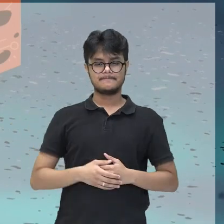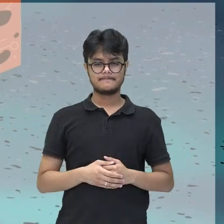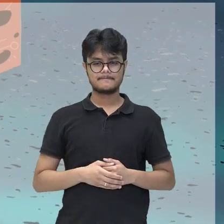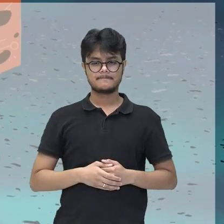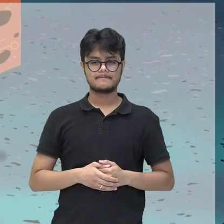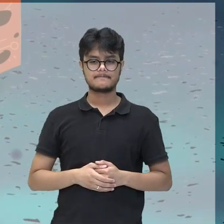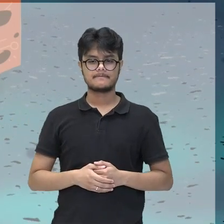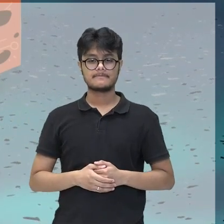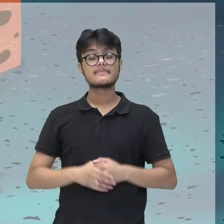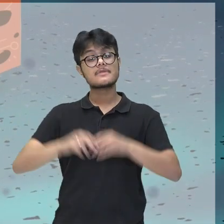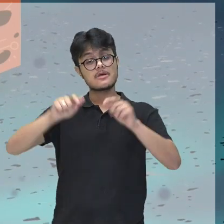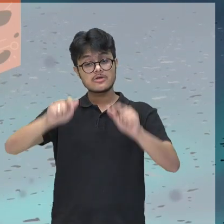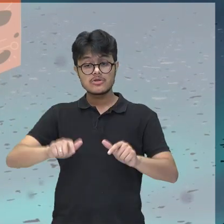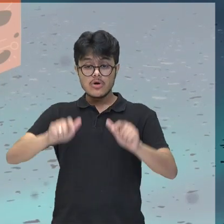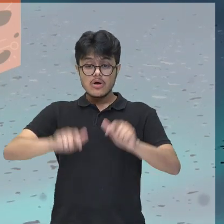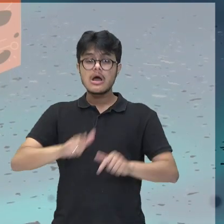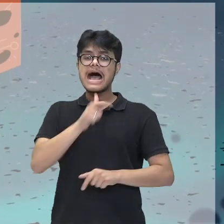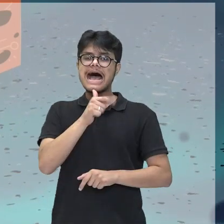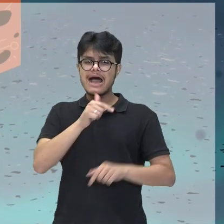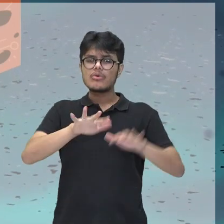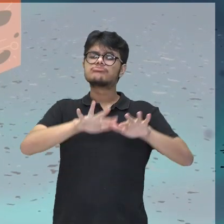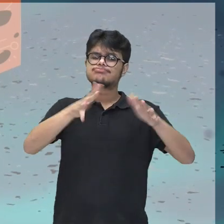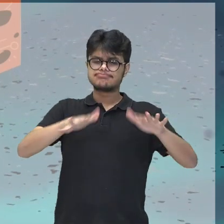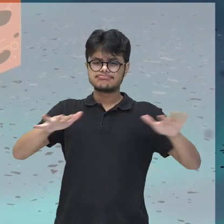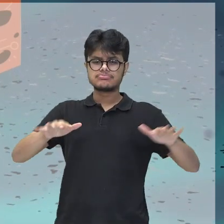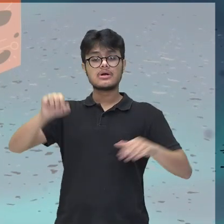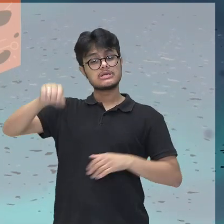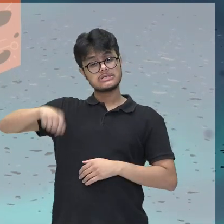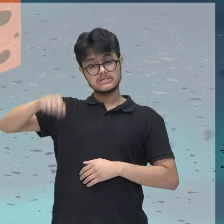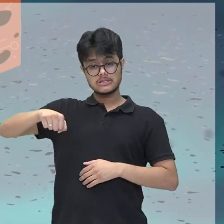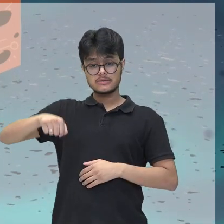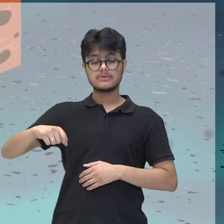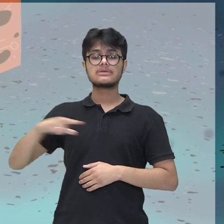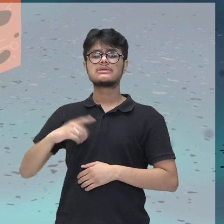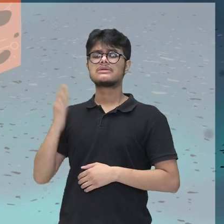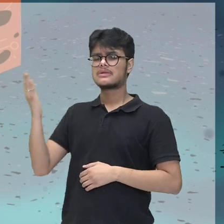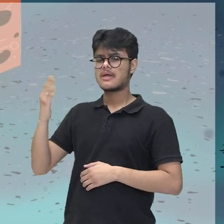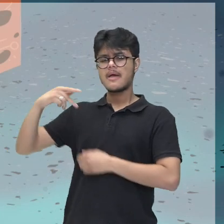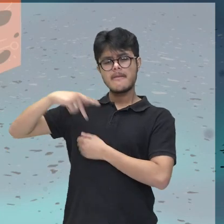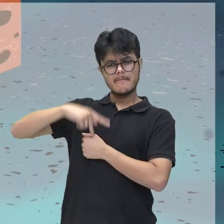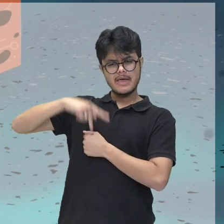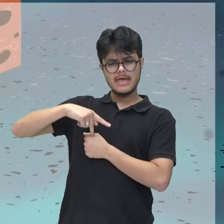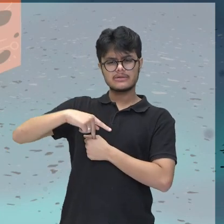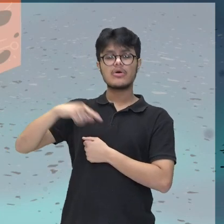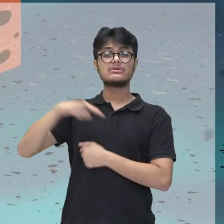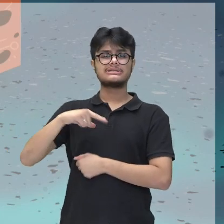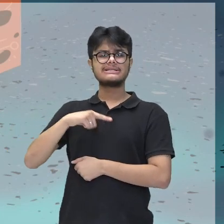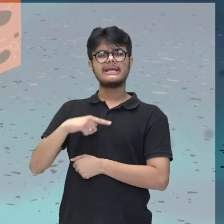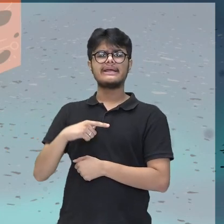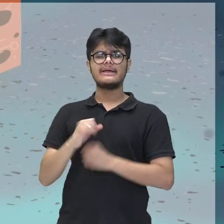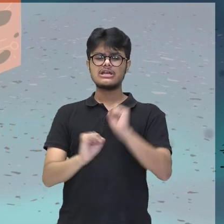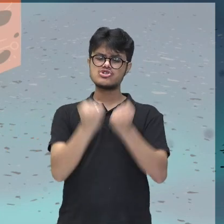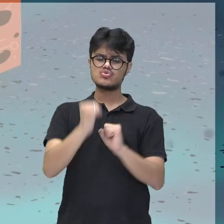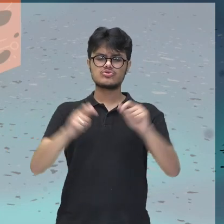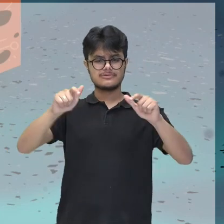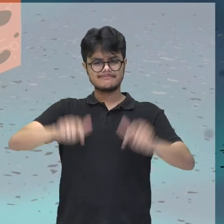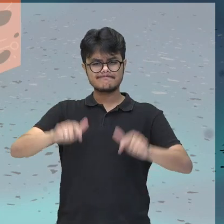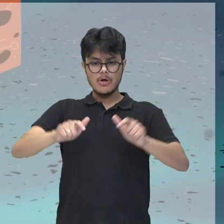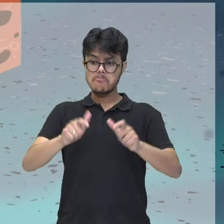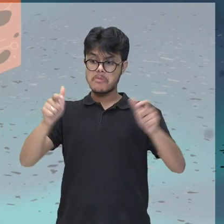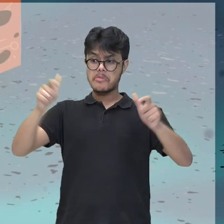vocês, de um ambiente marinho, né? Onde a gente tem aquelas plataformas que